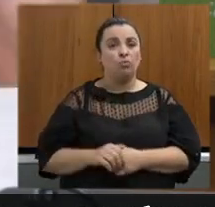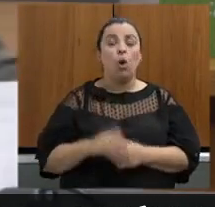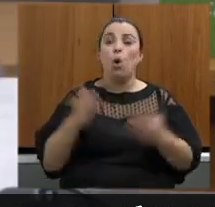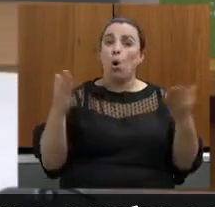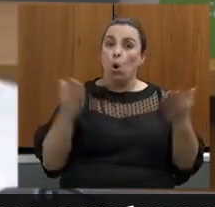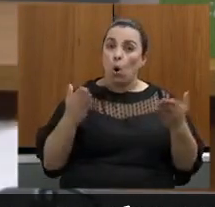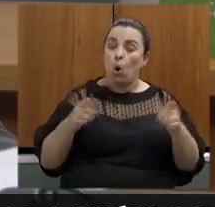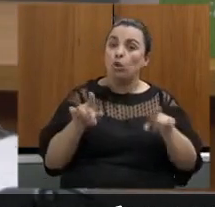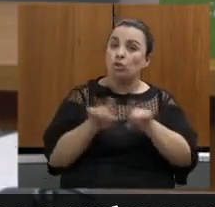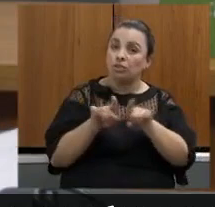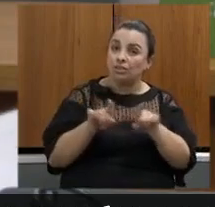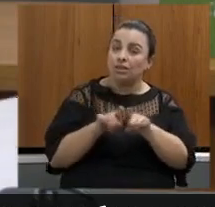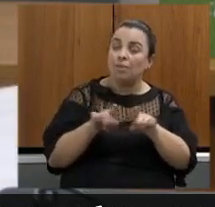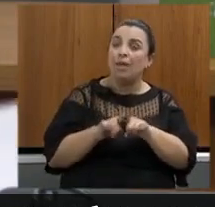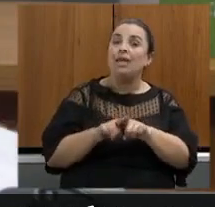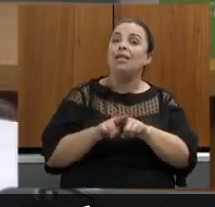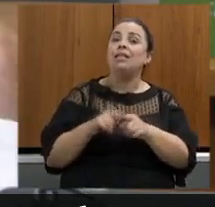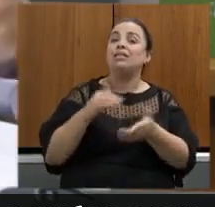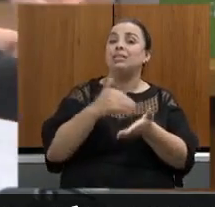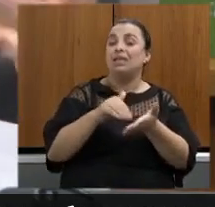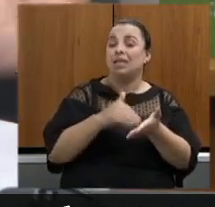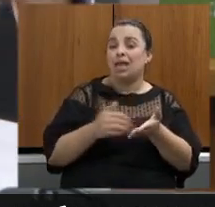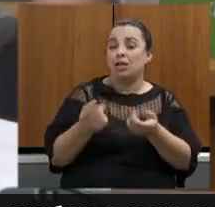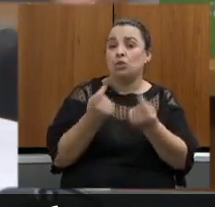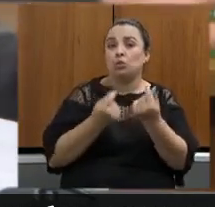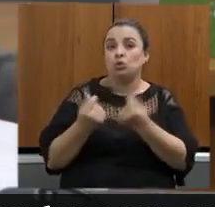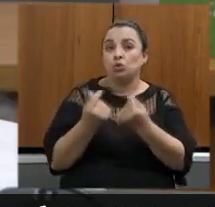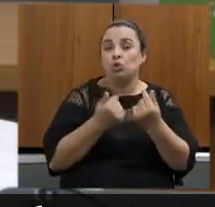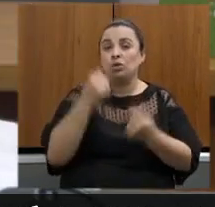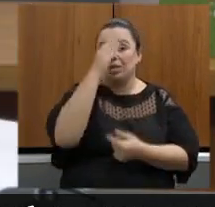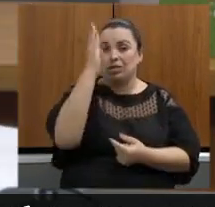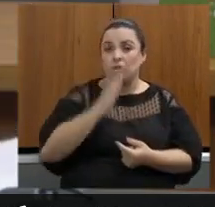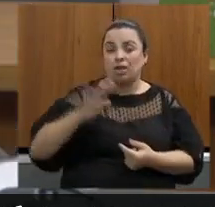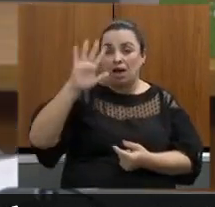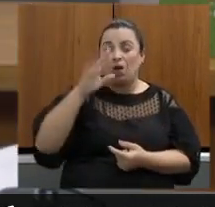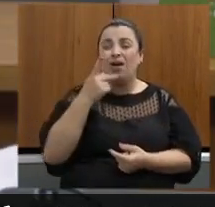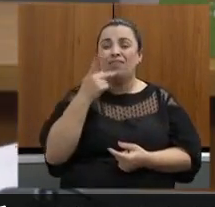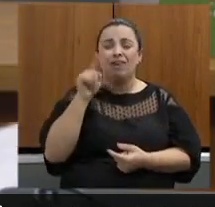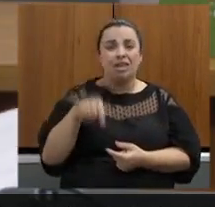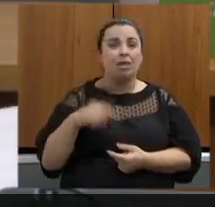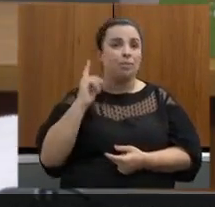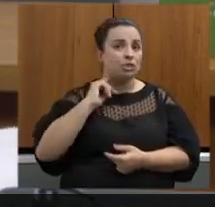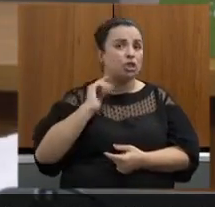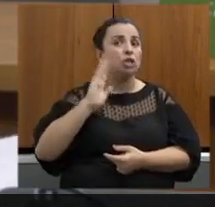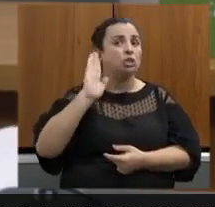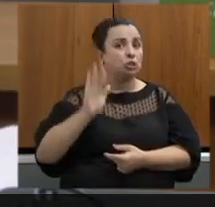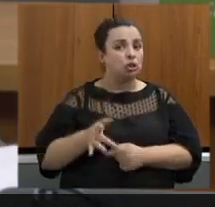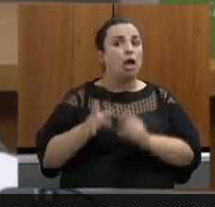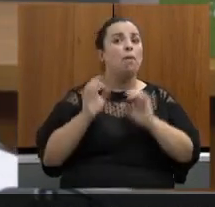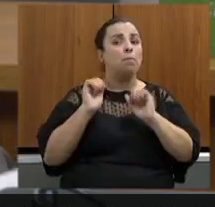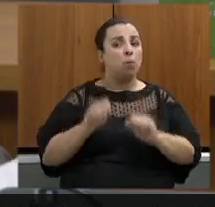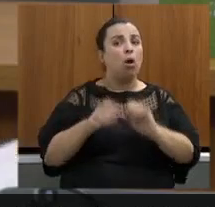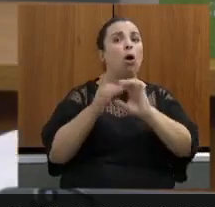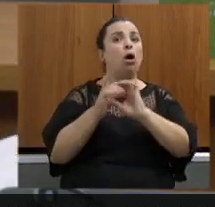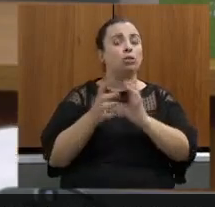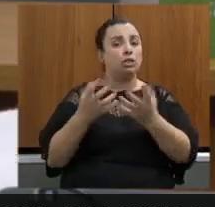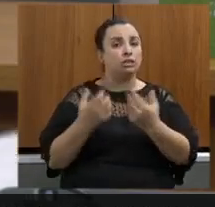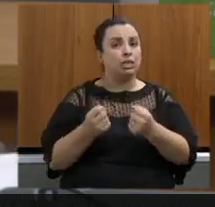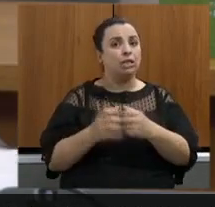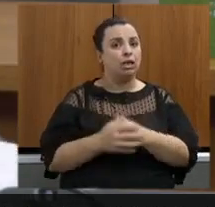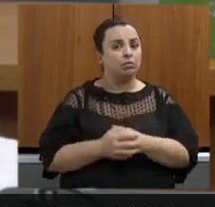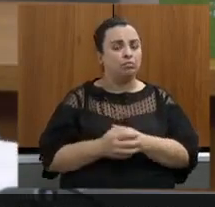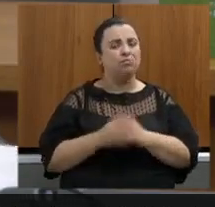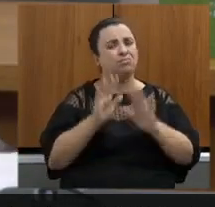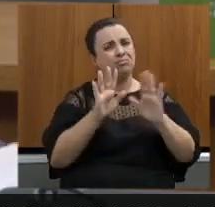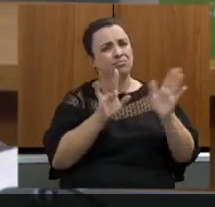22 da Secretaria do Tesouro Nacional que diz que Minas Gerais já pode estar autorizada a Bom dia secretário a Luísa